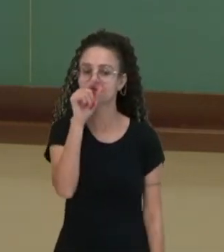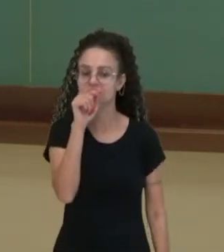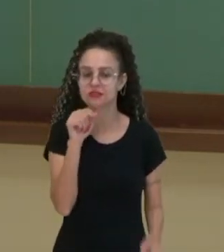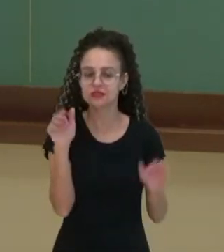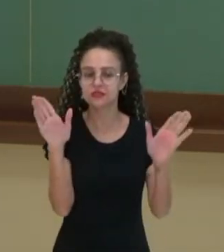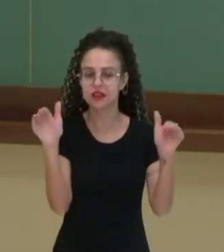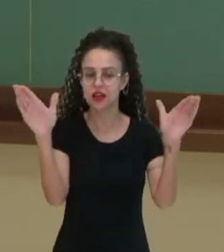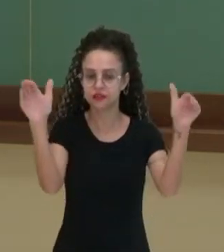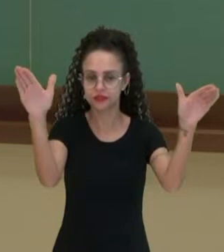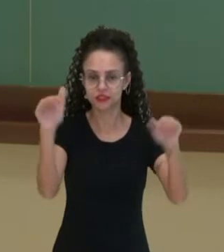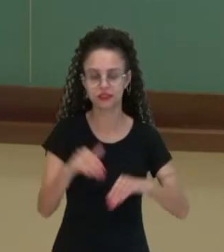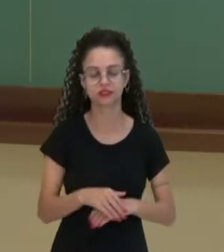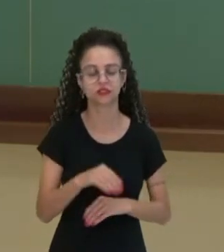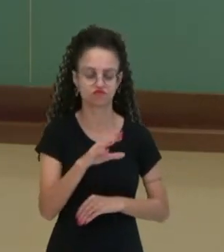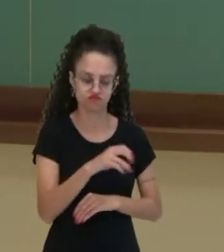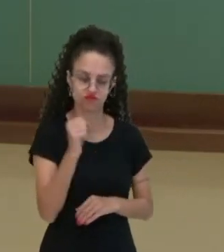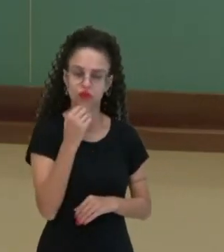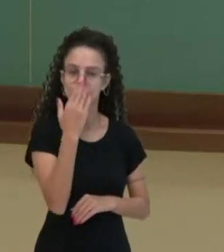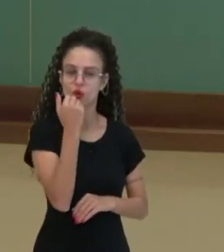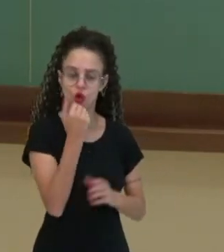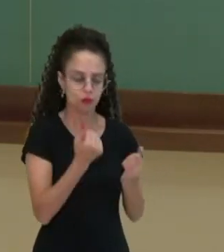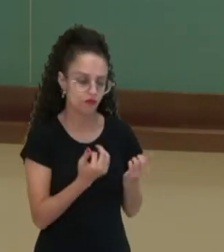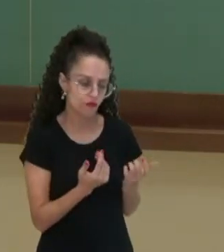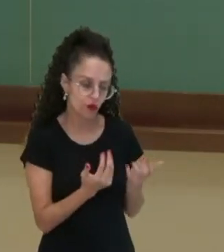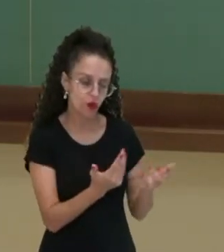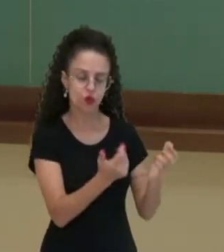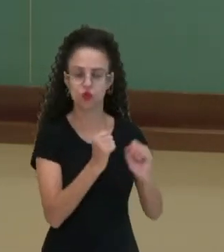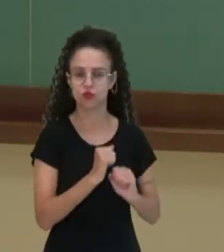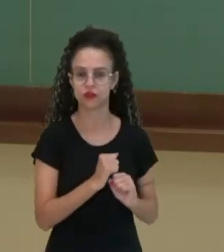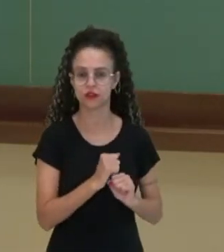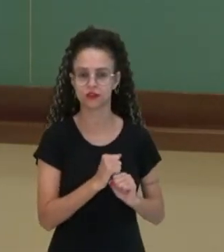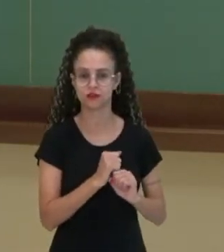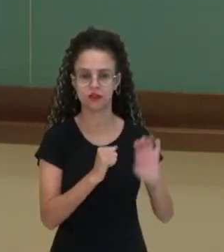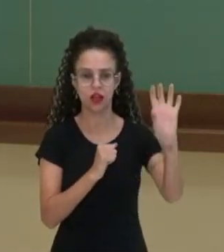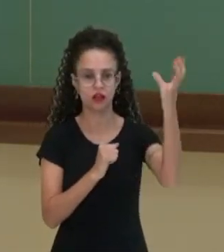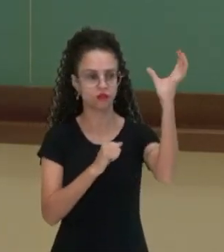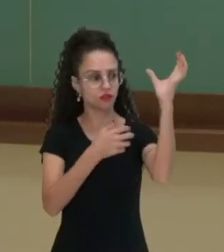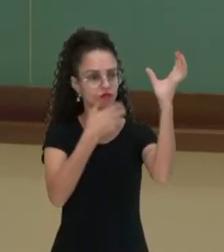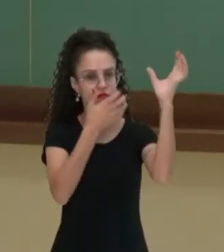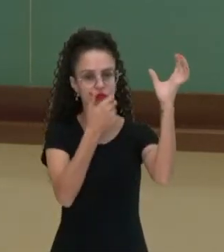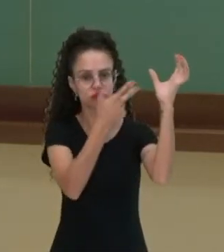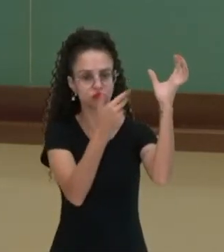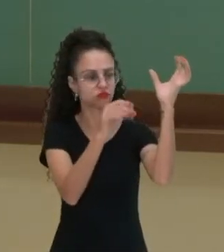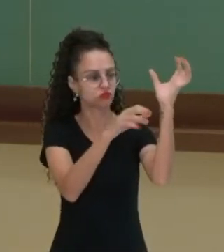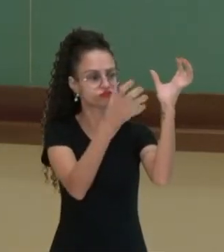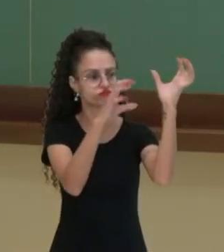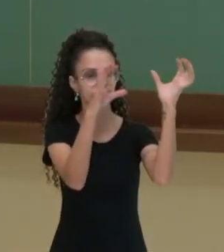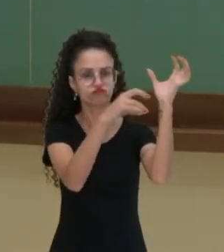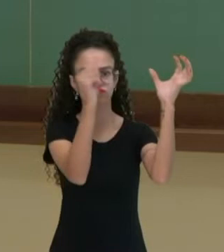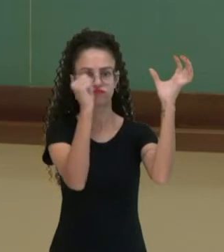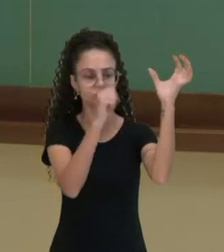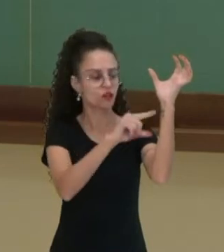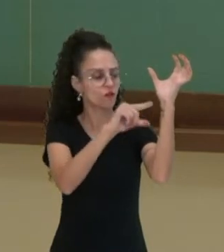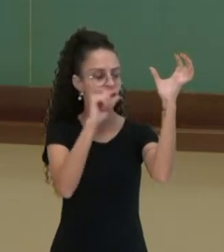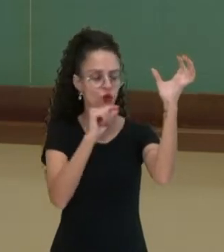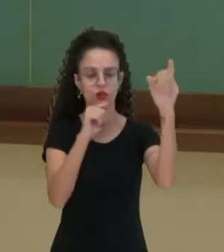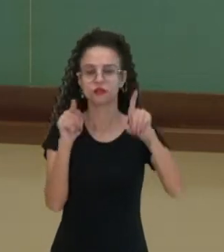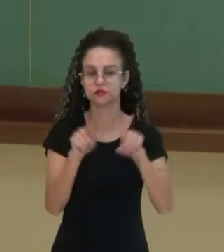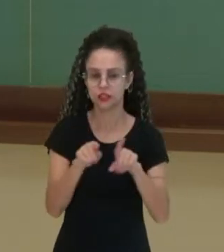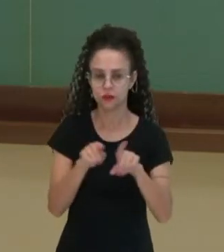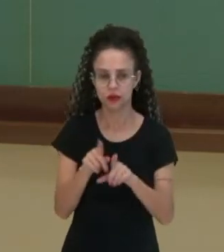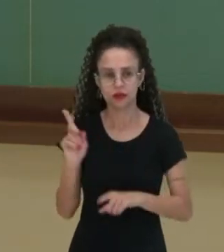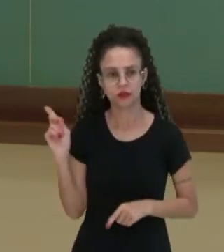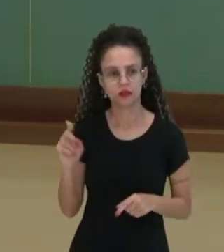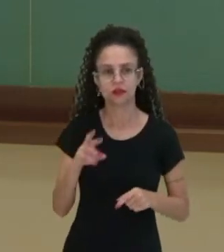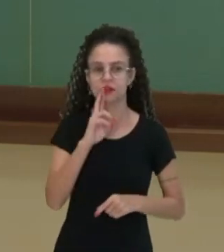aves, elas se alimentam ali das plantas, das folhas, dos frutos, Então, sim. Então, entre eles,